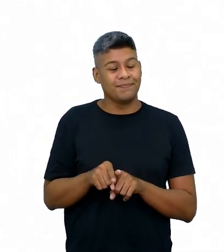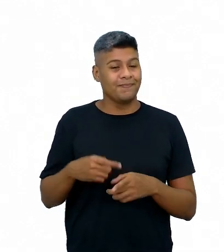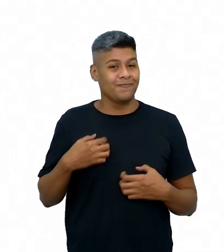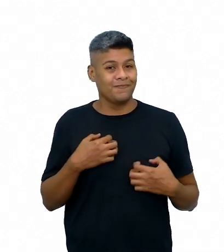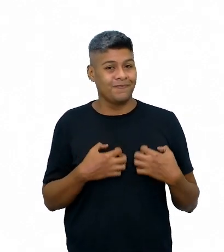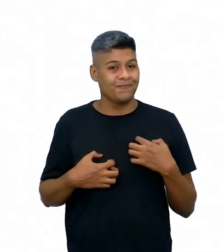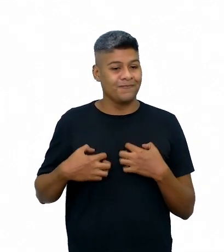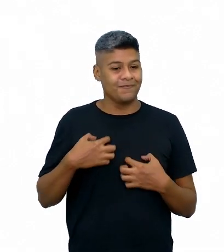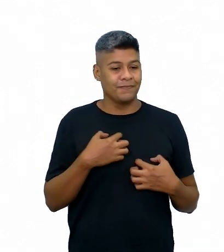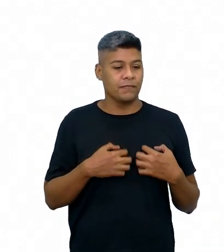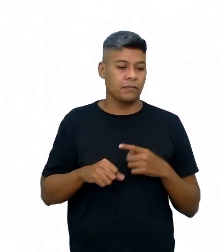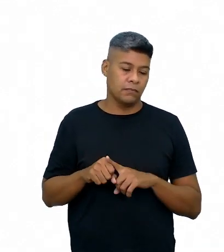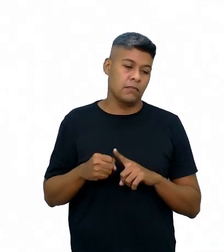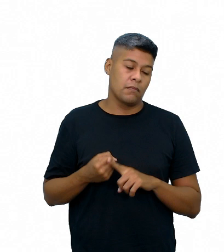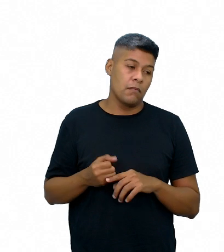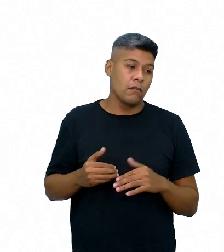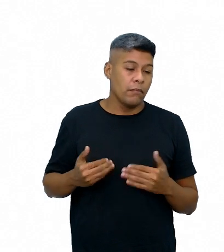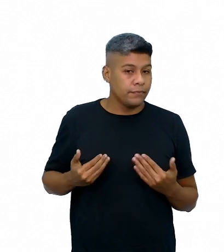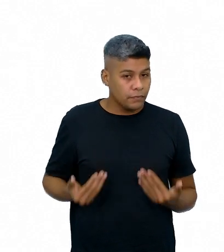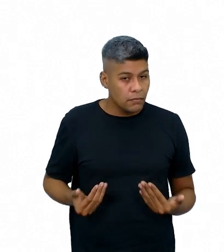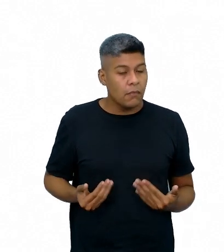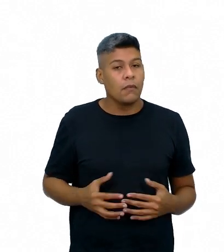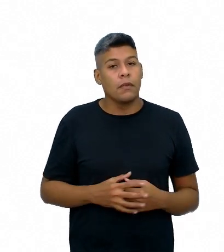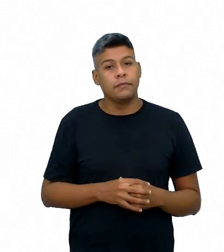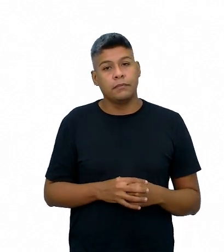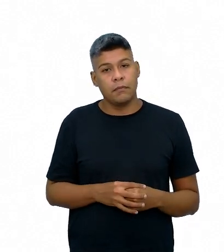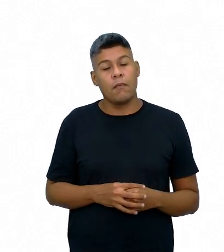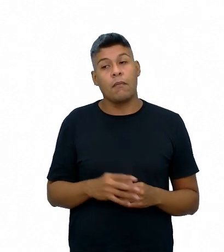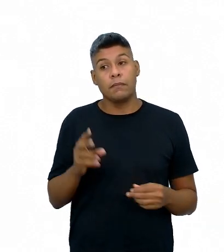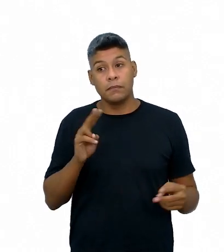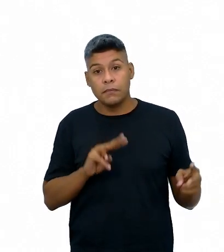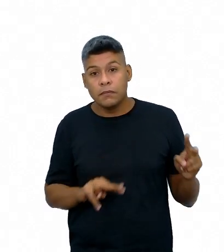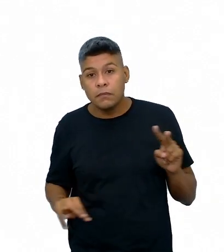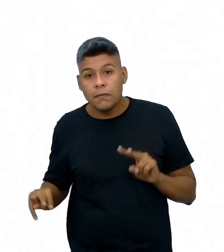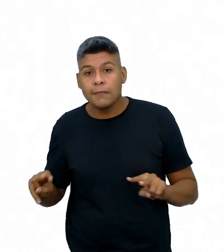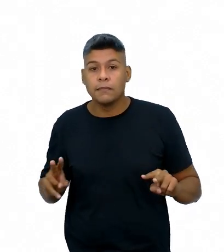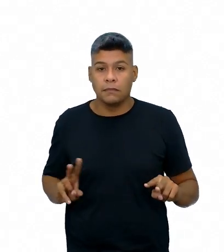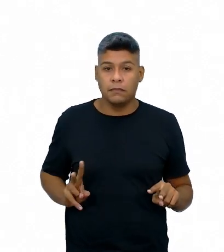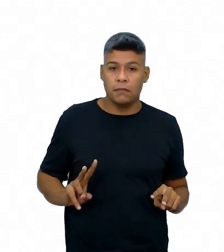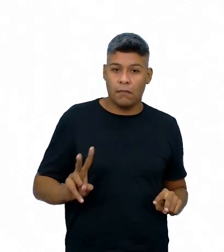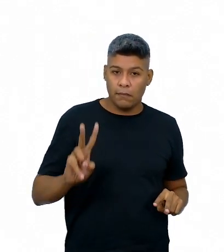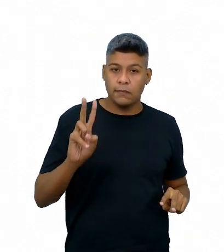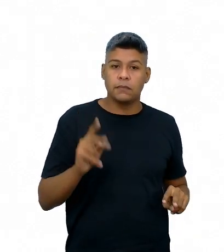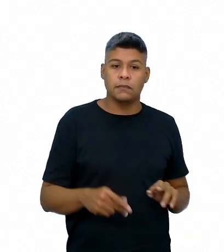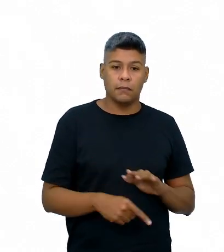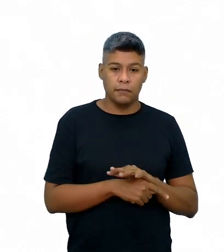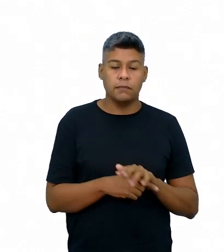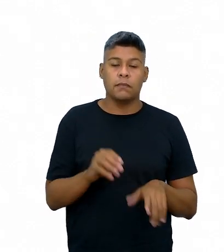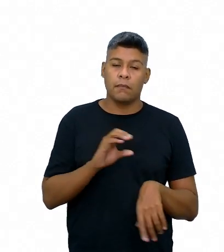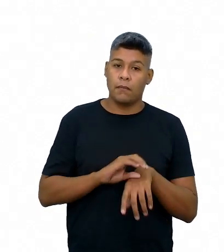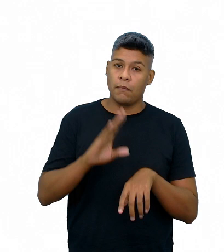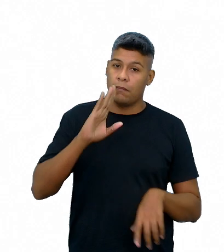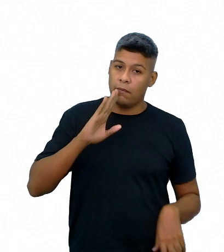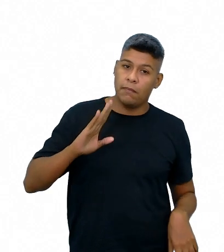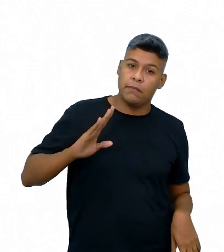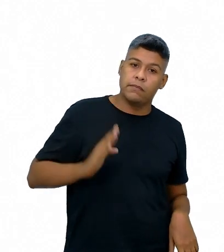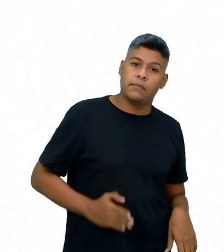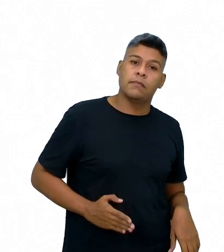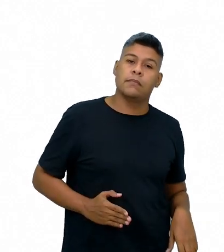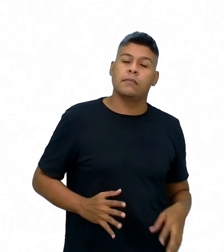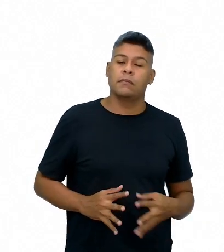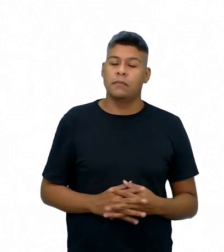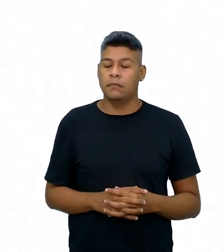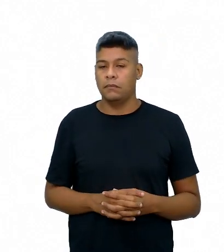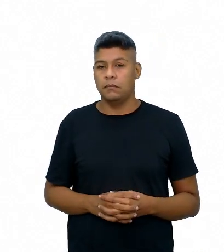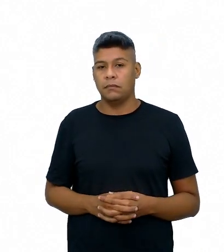dessa sociedade. Então, trabalhar com esta visão, sempre pensando na formação integral dele, não deixando